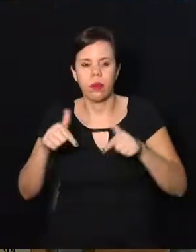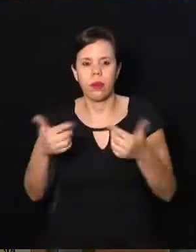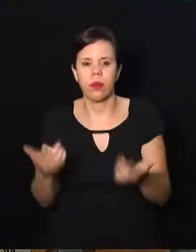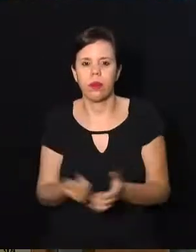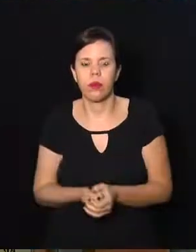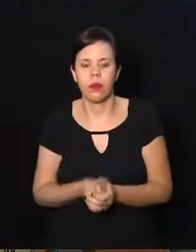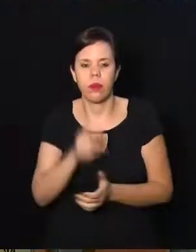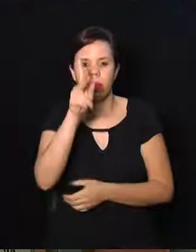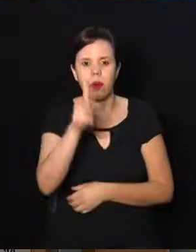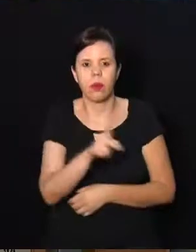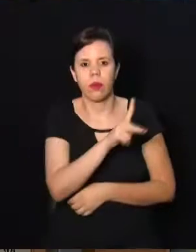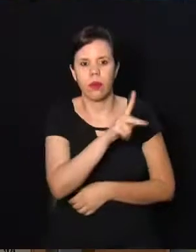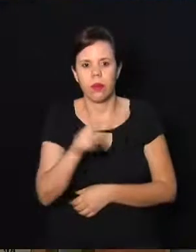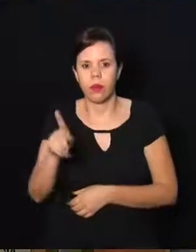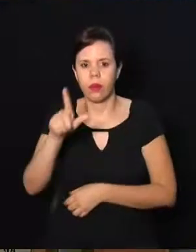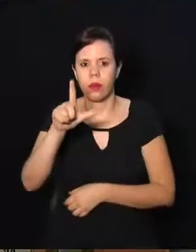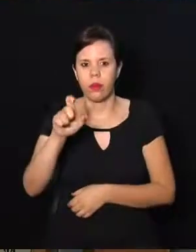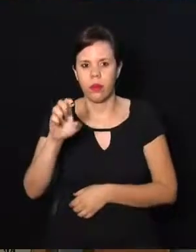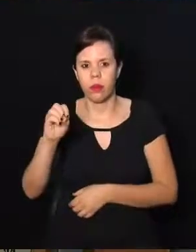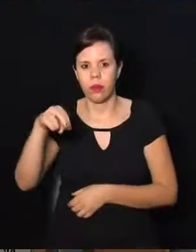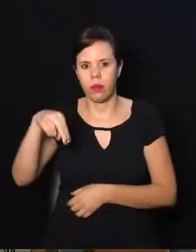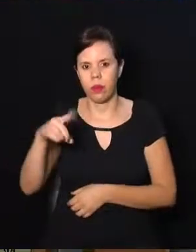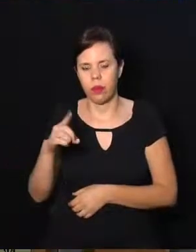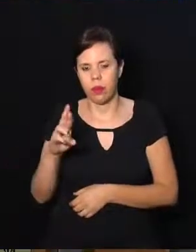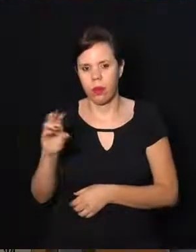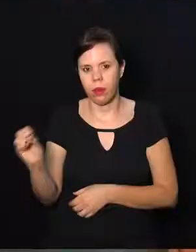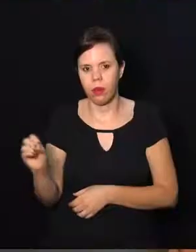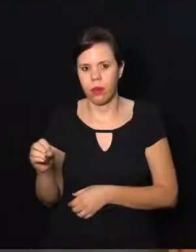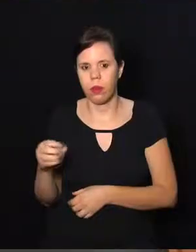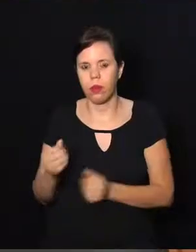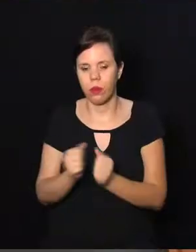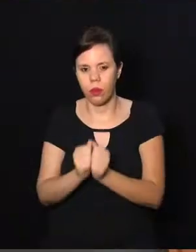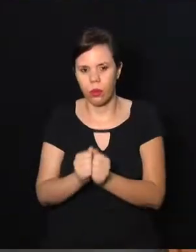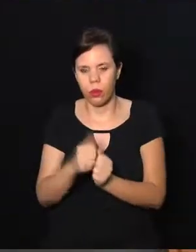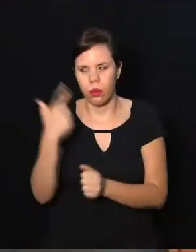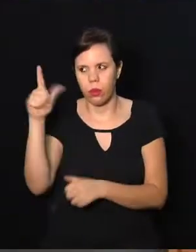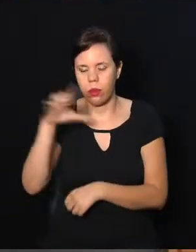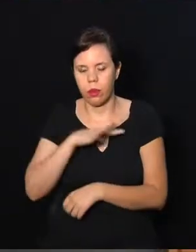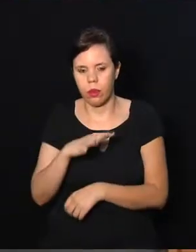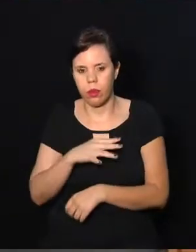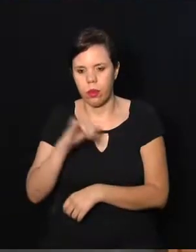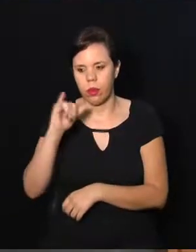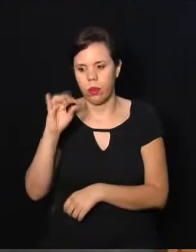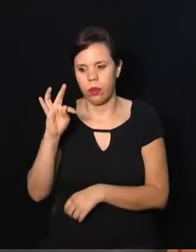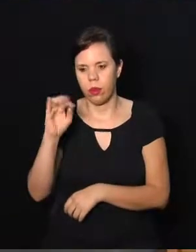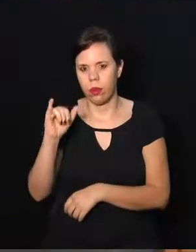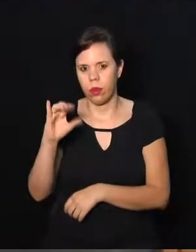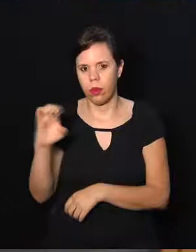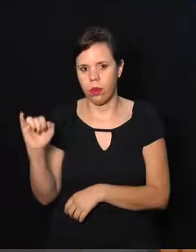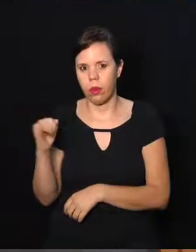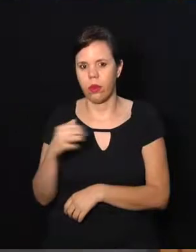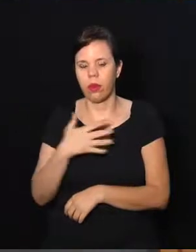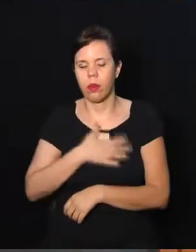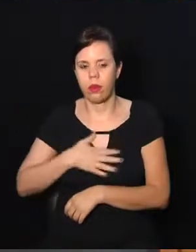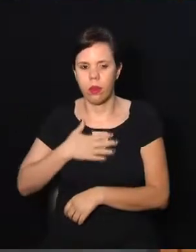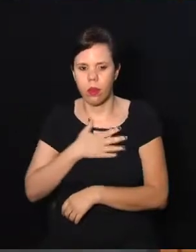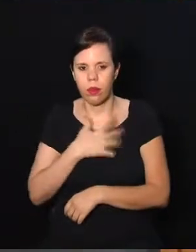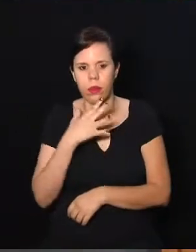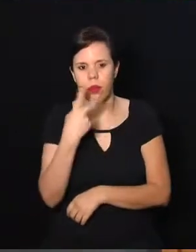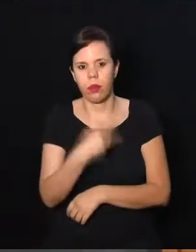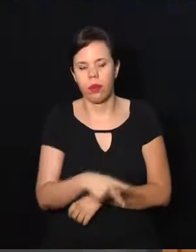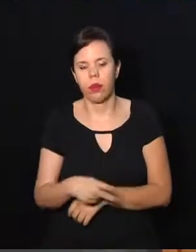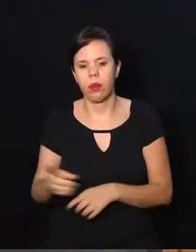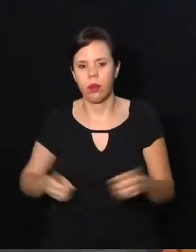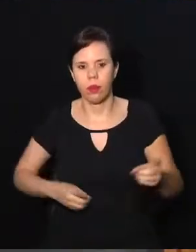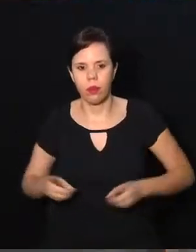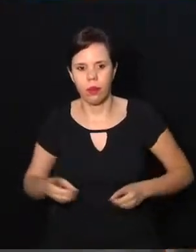o padre Leonardo, que estivemos juntos lá em Itaici. Foi uma grande honra conhecê-lo. O diácono, estamos